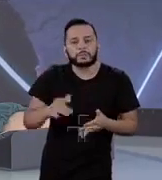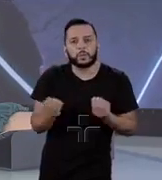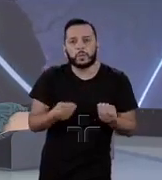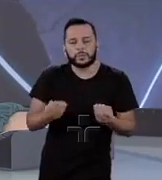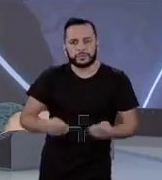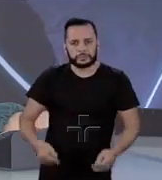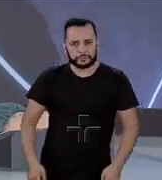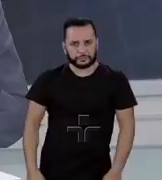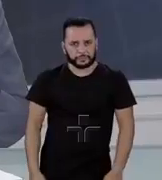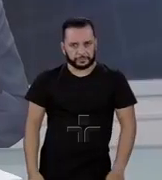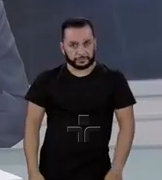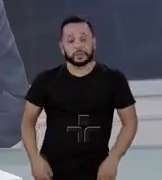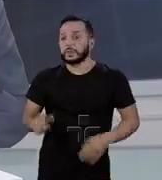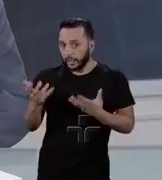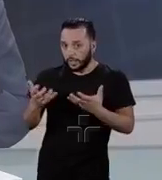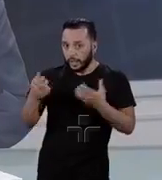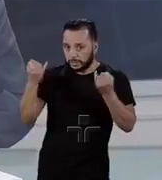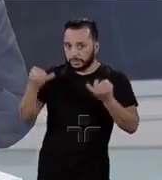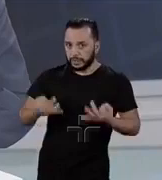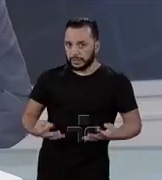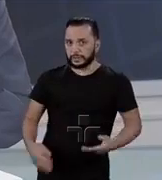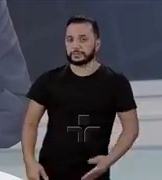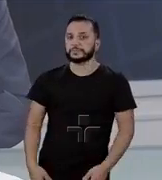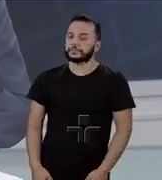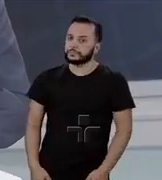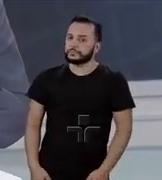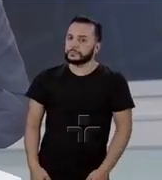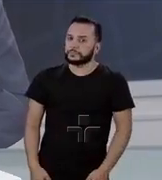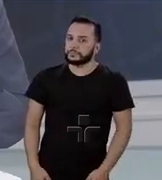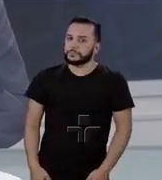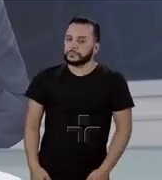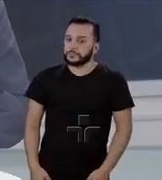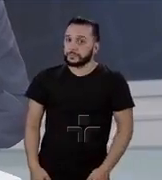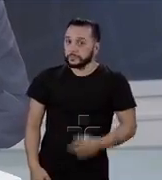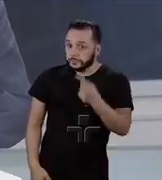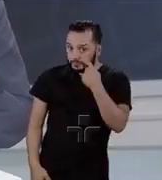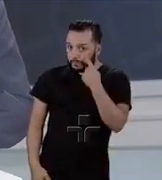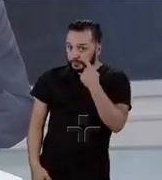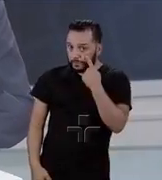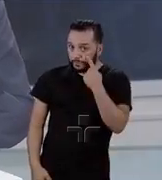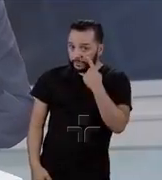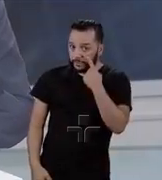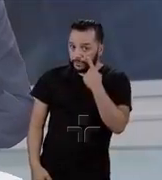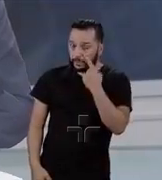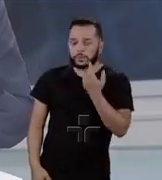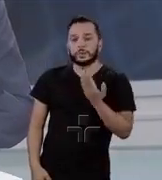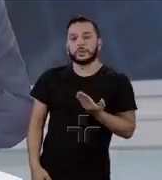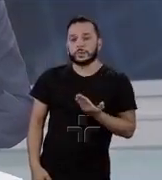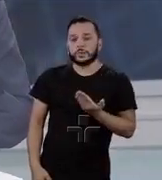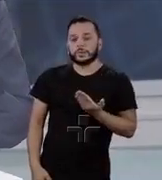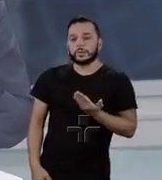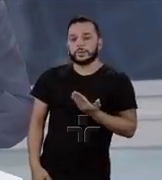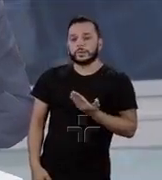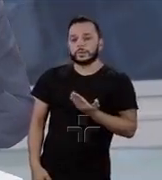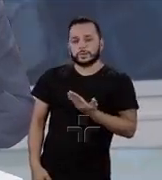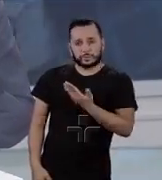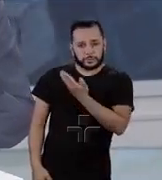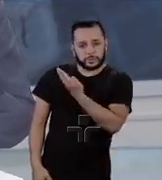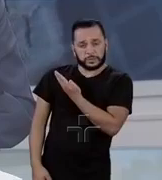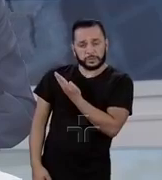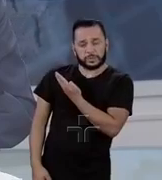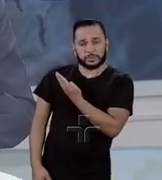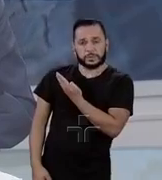Dr. Marcos, comentar um desses assuntos? Não, essa situação desse estado ainda